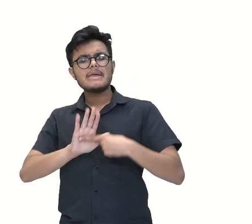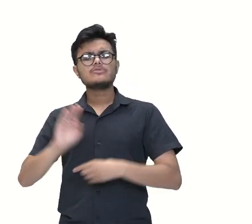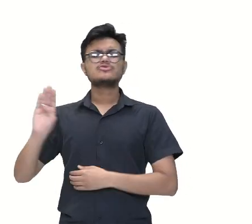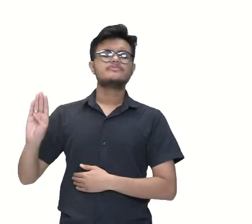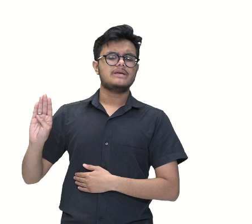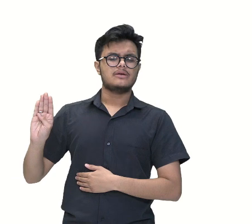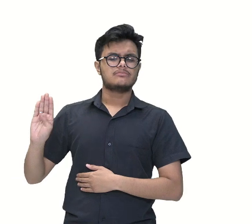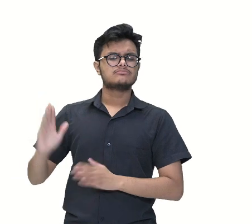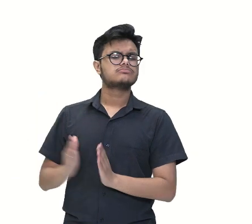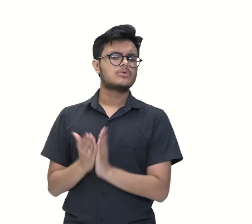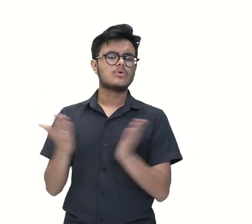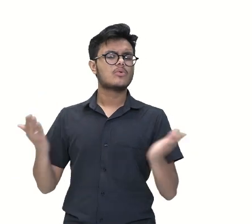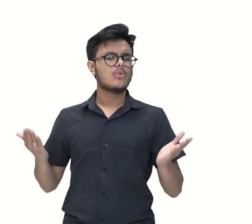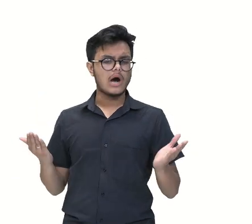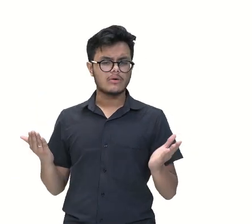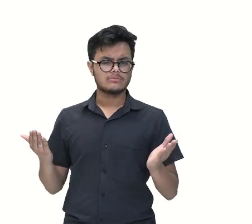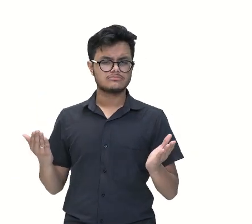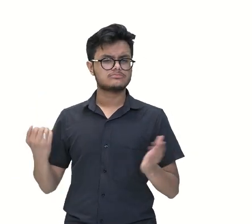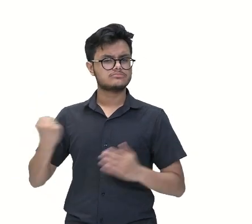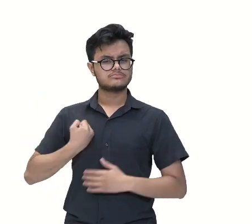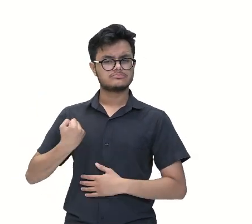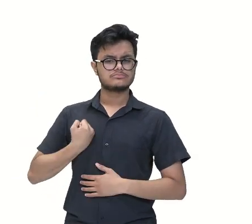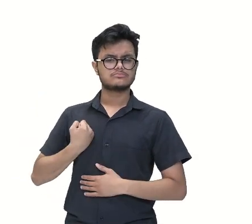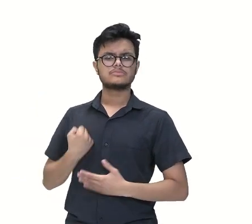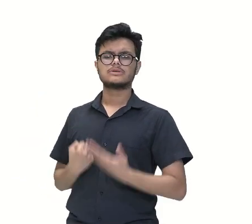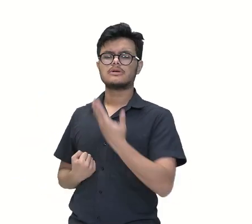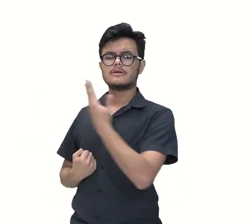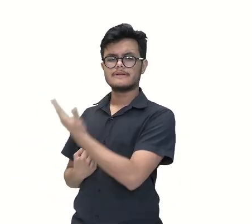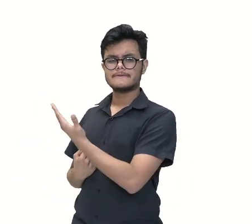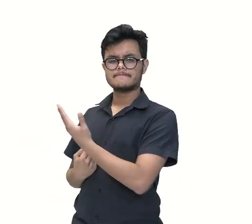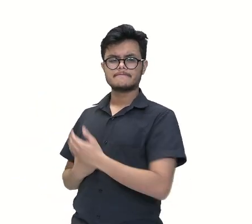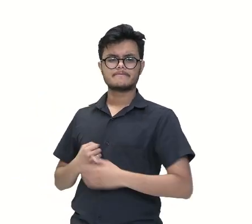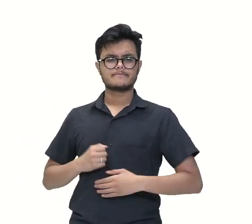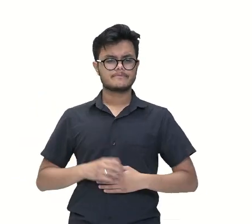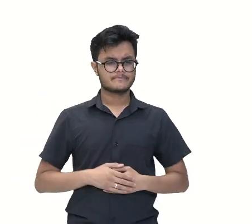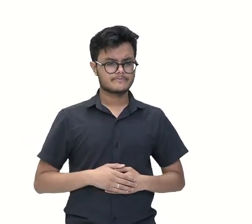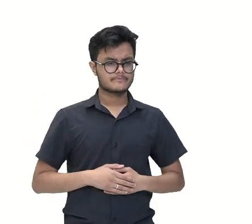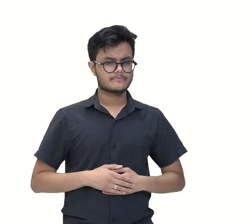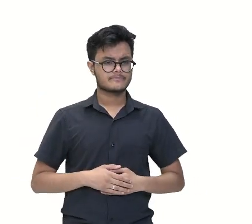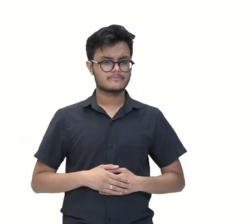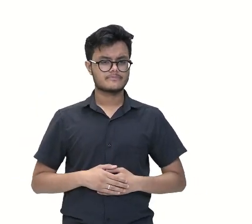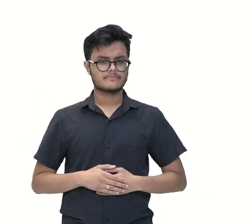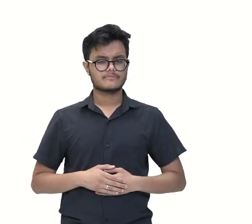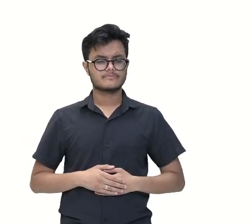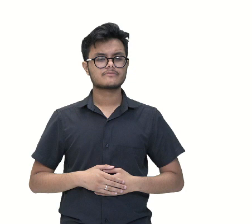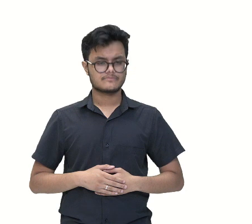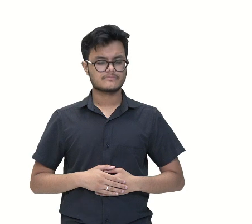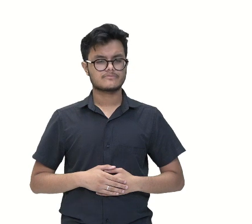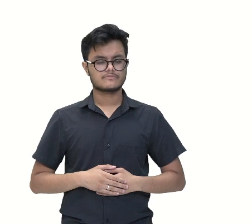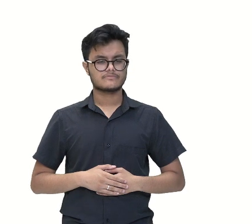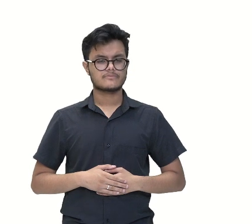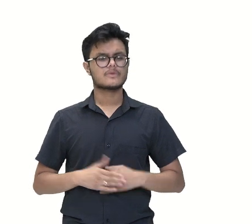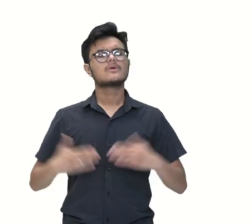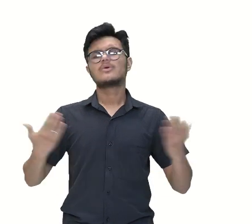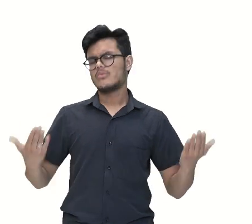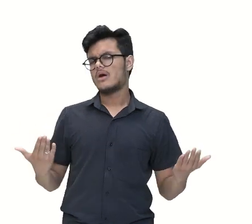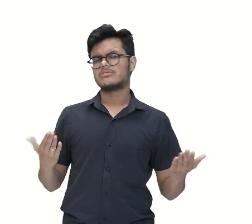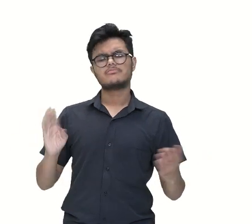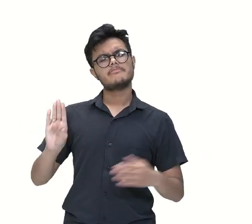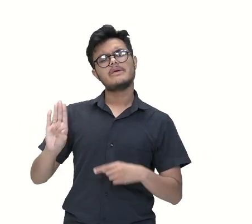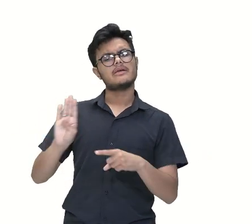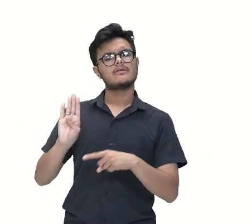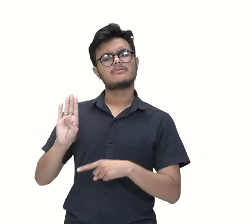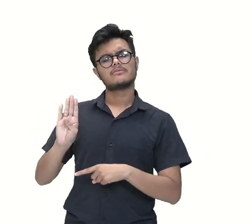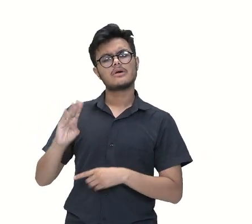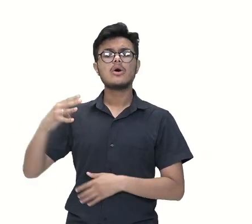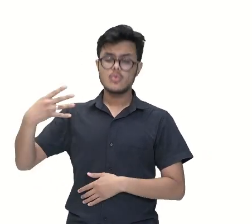b aqui na minha equação, que agora é uma equação do segundo grau, né? Quanto vale o valor de b?